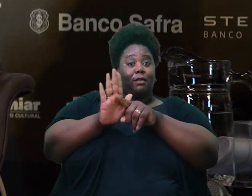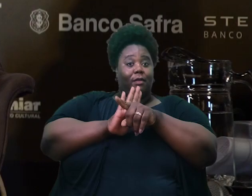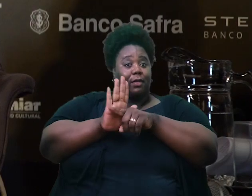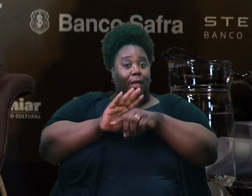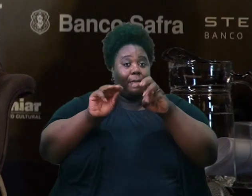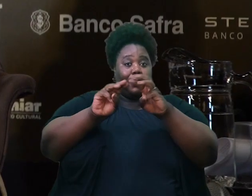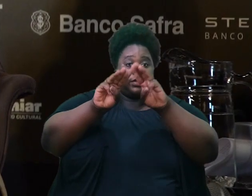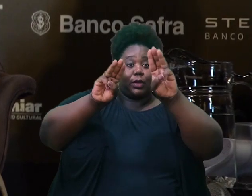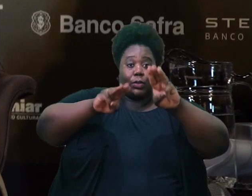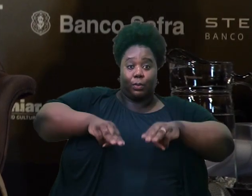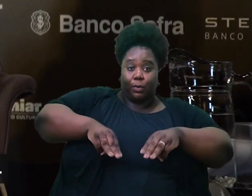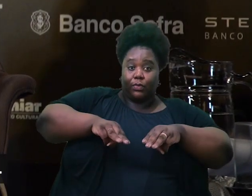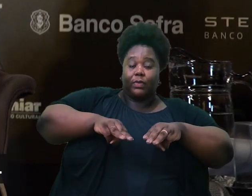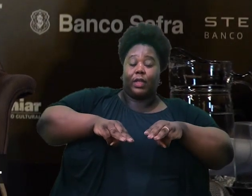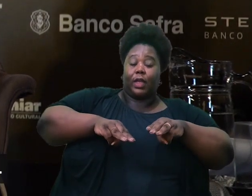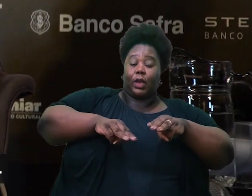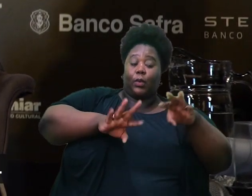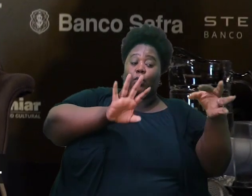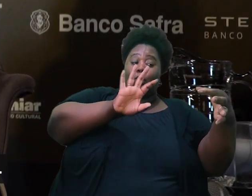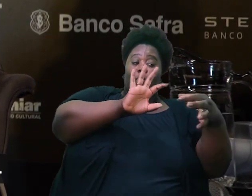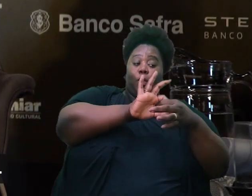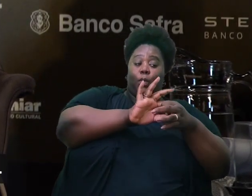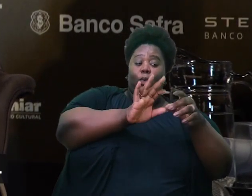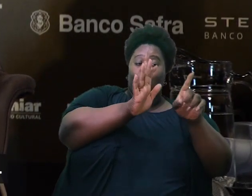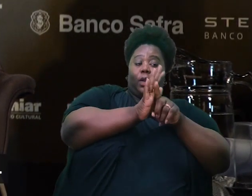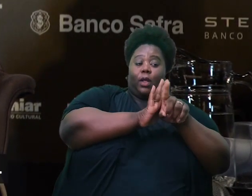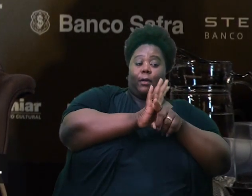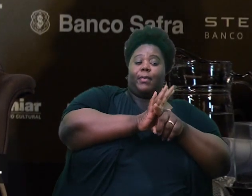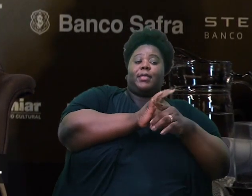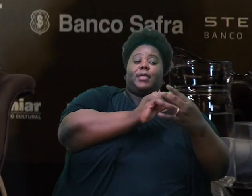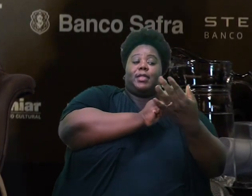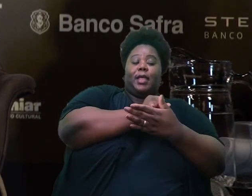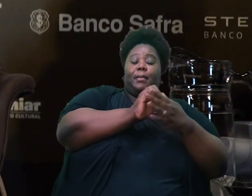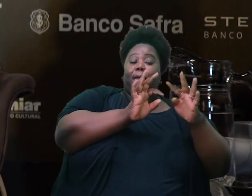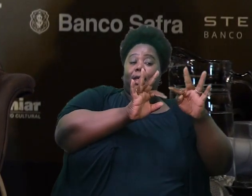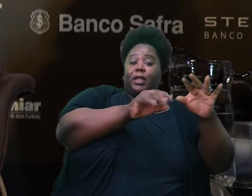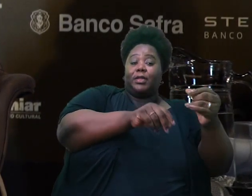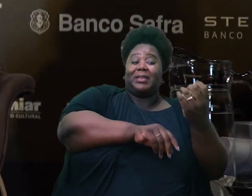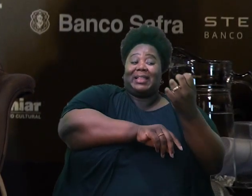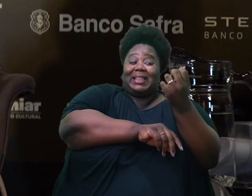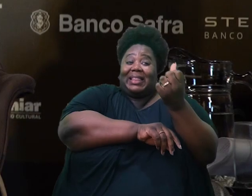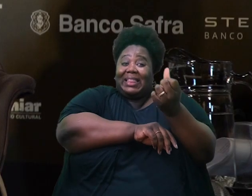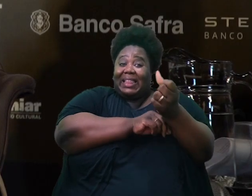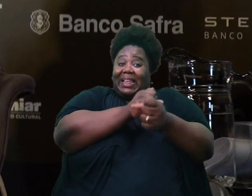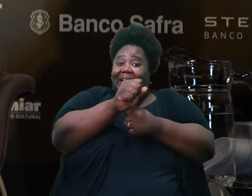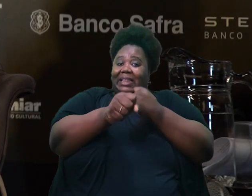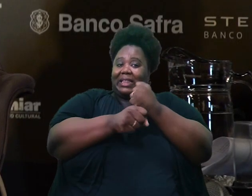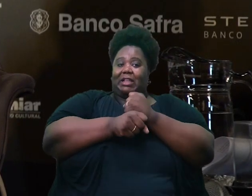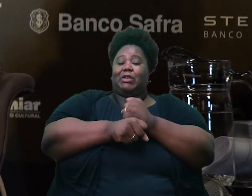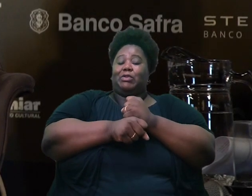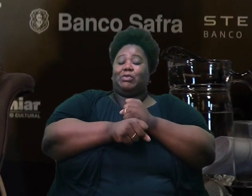e arquivística com a pesquisa das fontes orais. 6 anos de pesquisa.